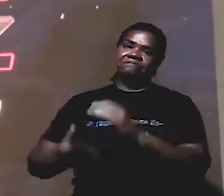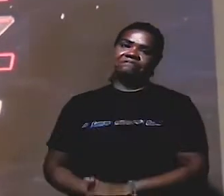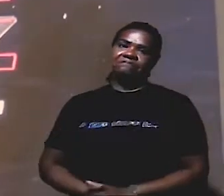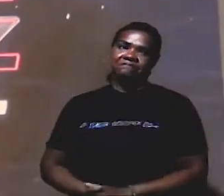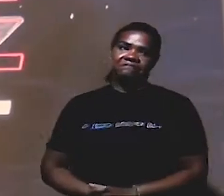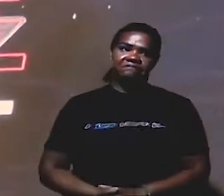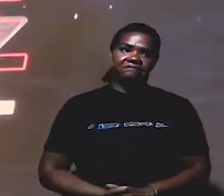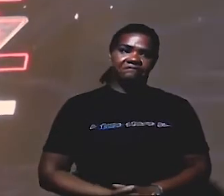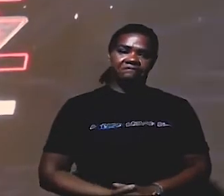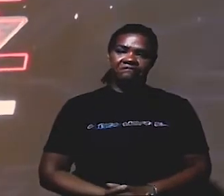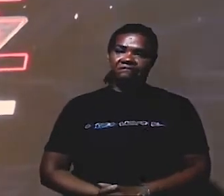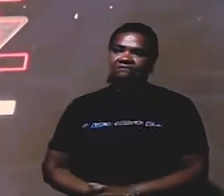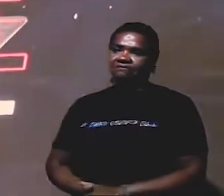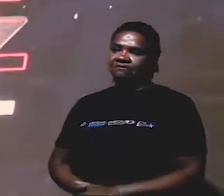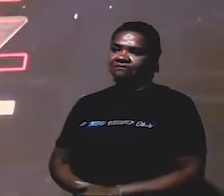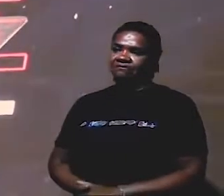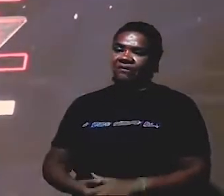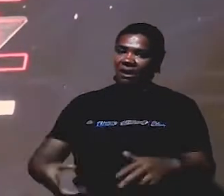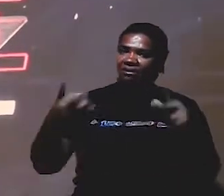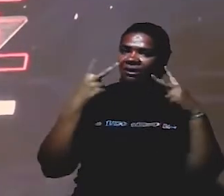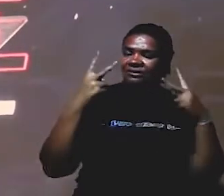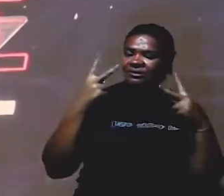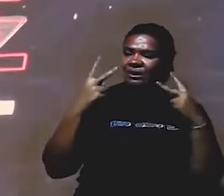Por favor, não perca o que eu vou lhe dizer agora. 1000.